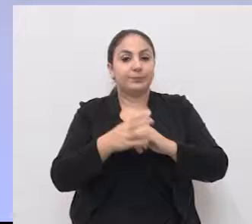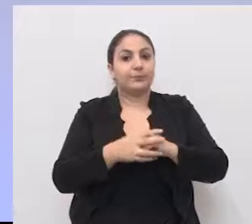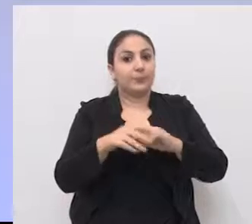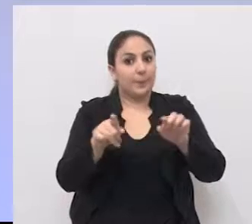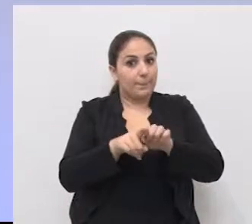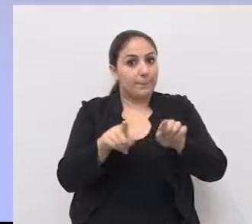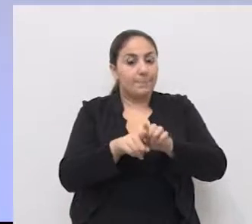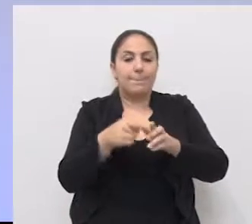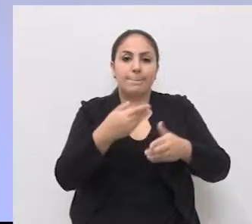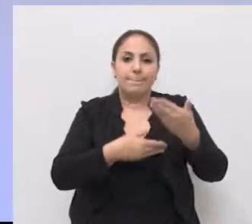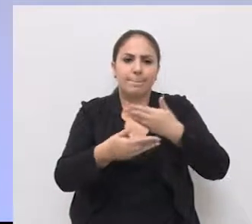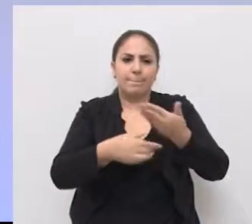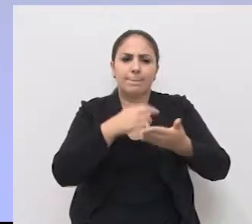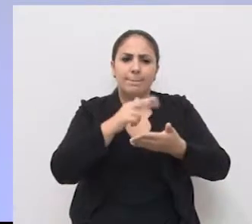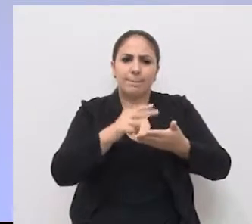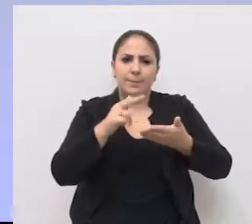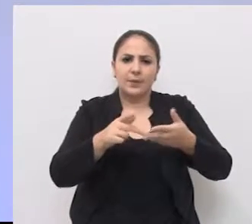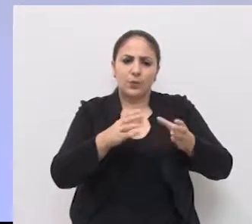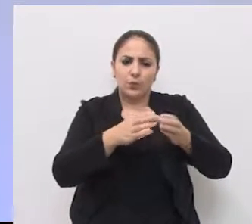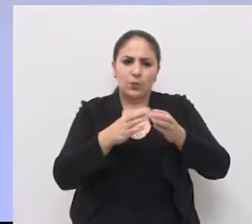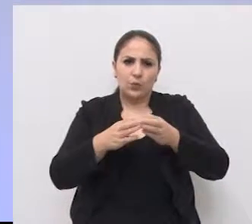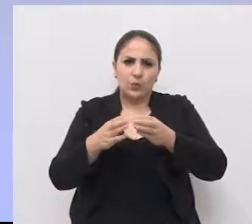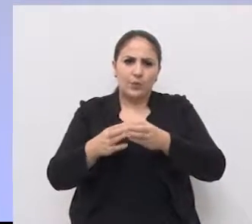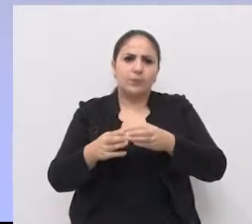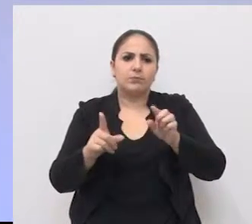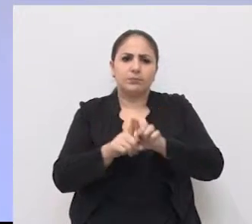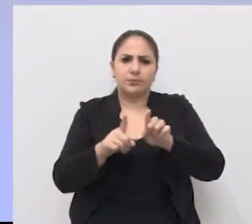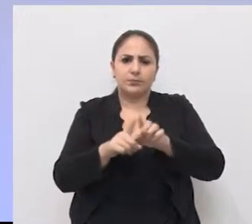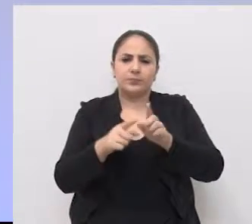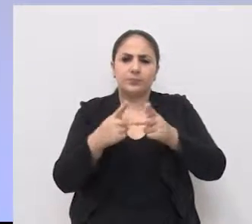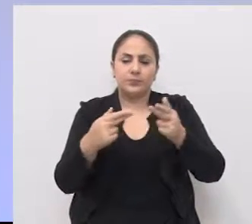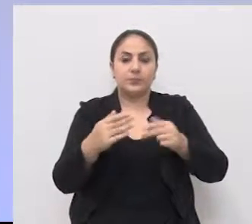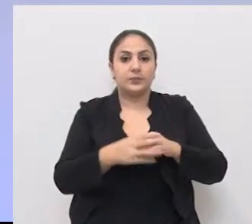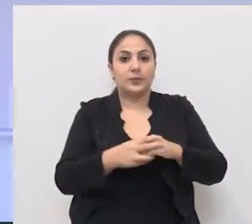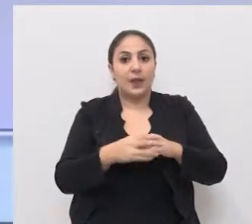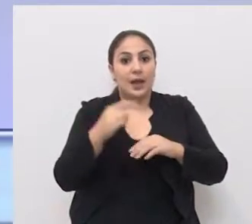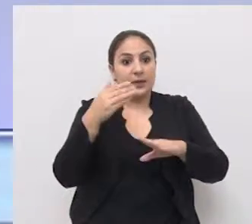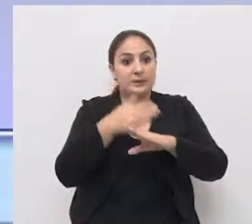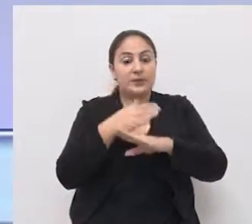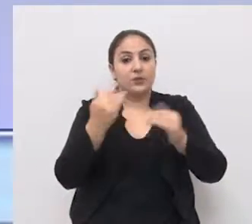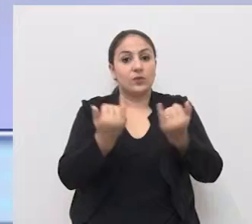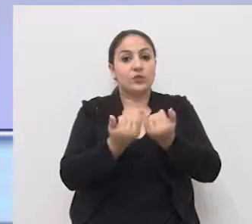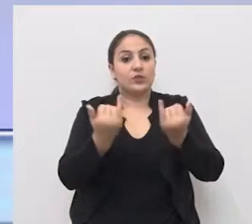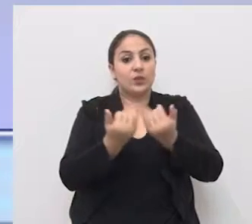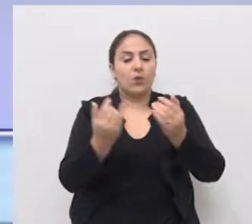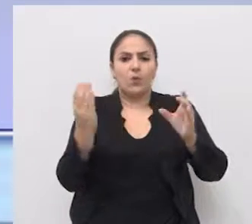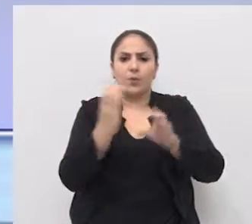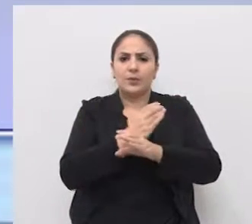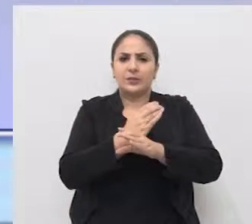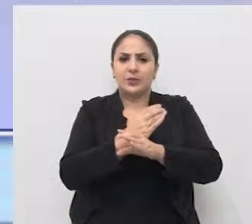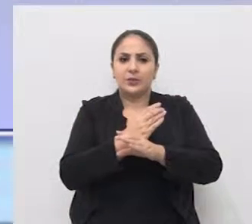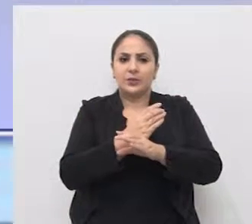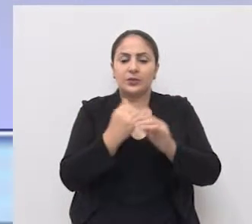esportivos. Serão contempladas diferentes categorias e modalidades. Acesse o edital completo no site